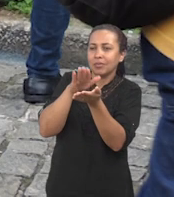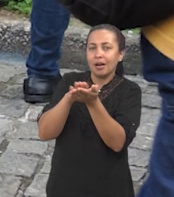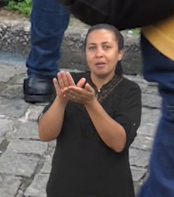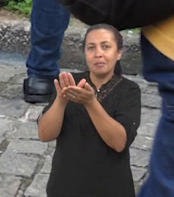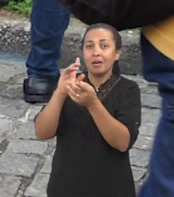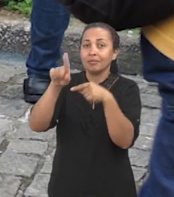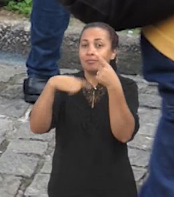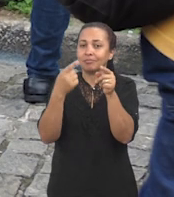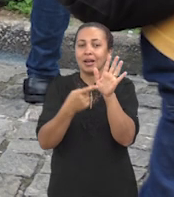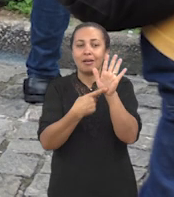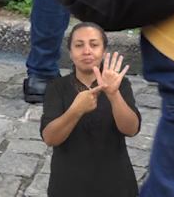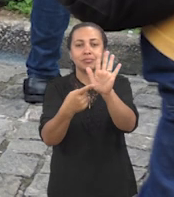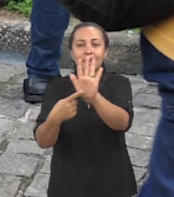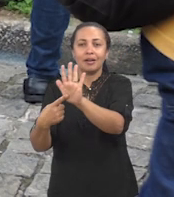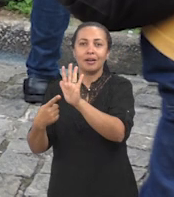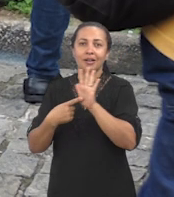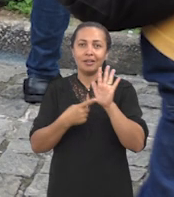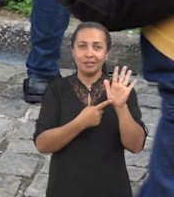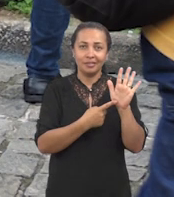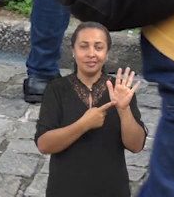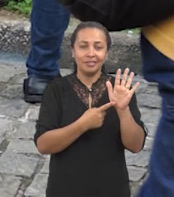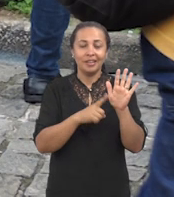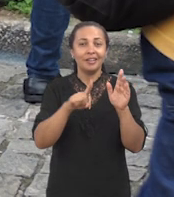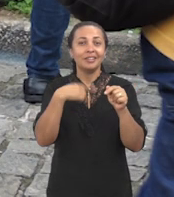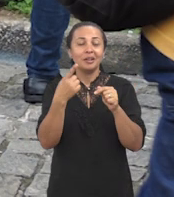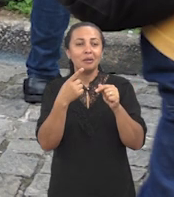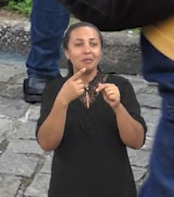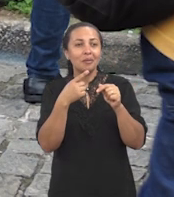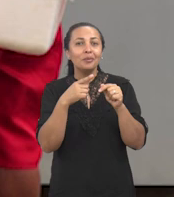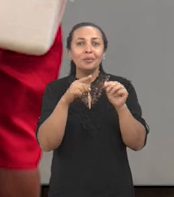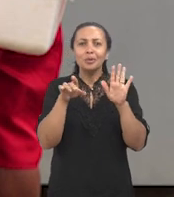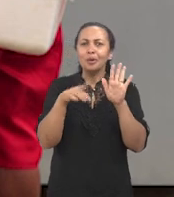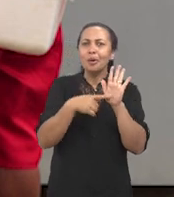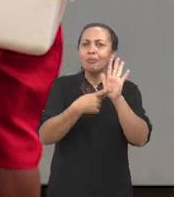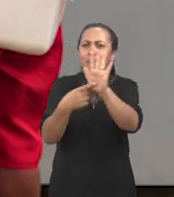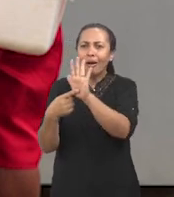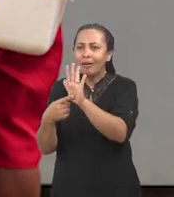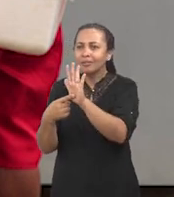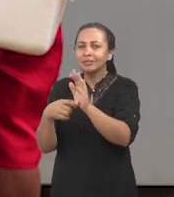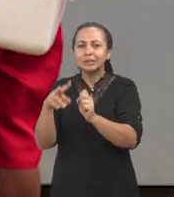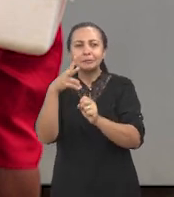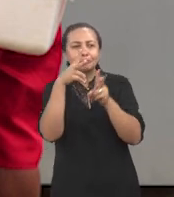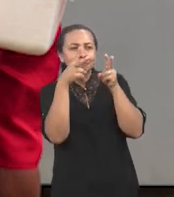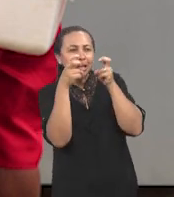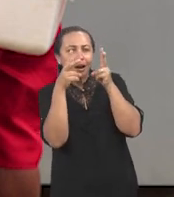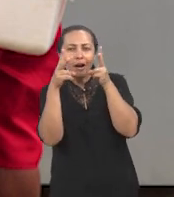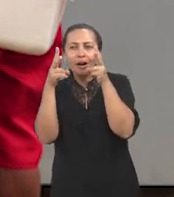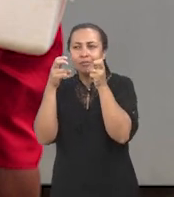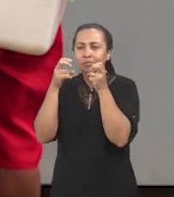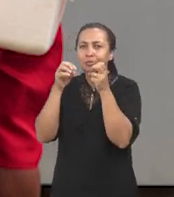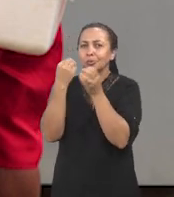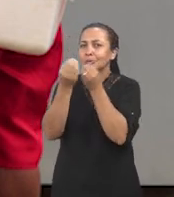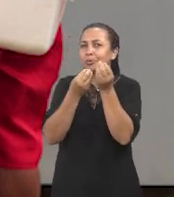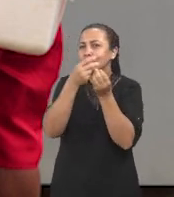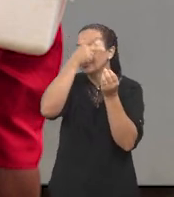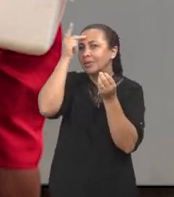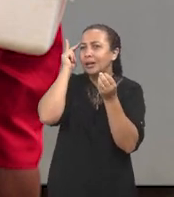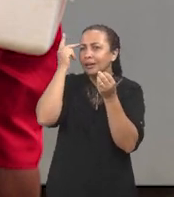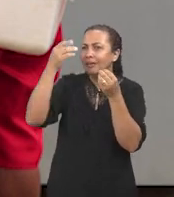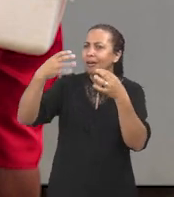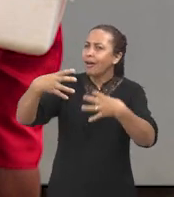eu exponho bom e depois eu eu registro o que o que é o que essas fotografias